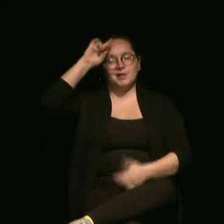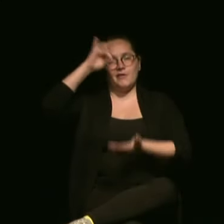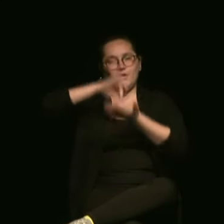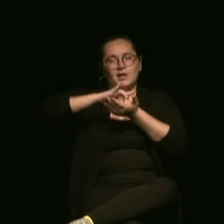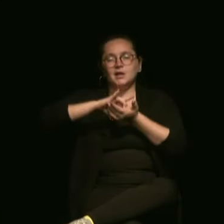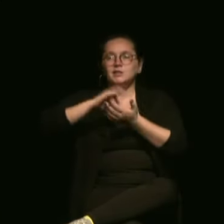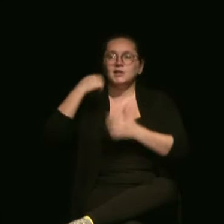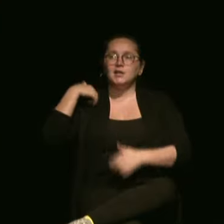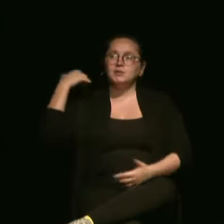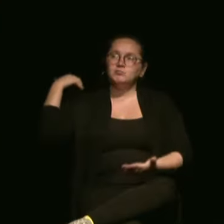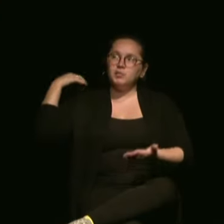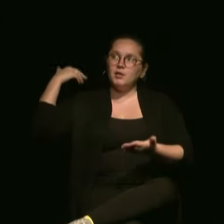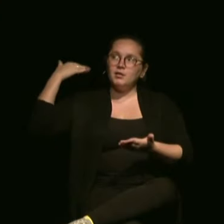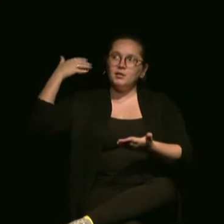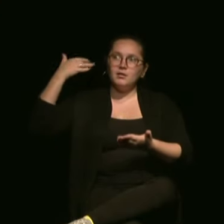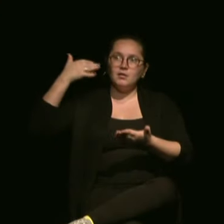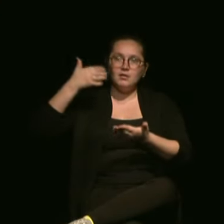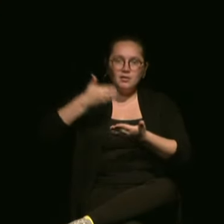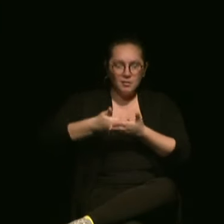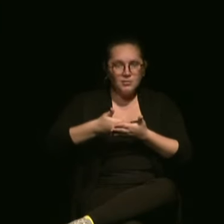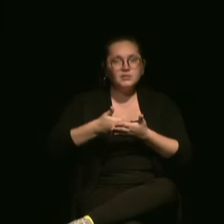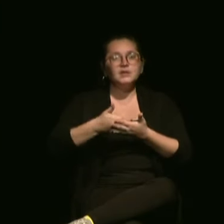carne.